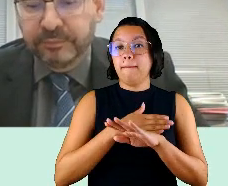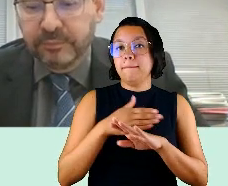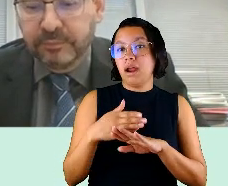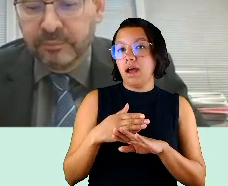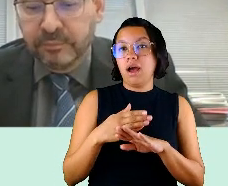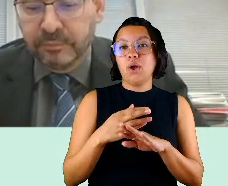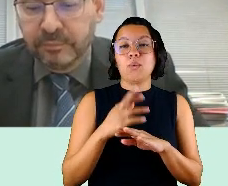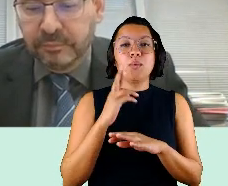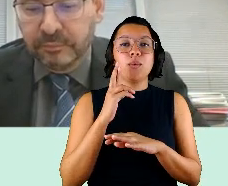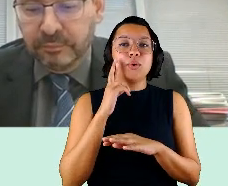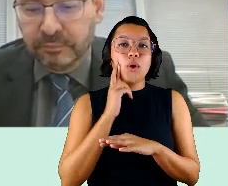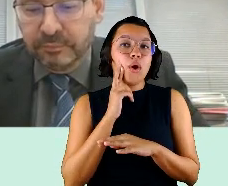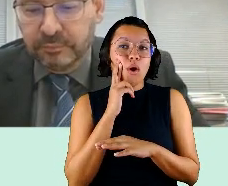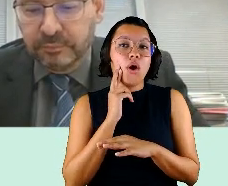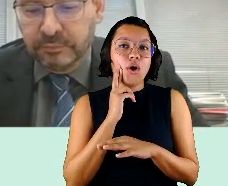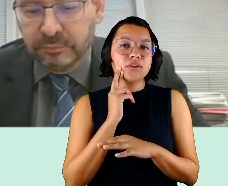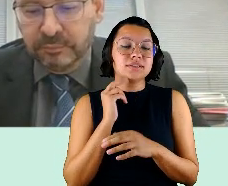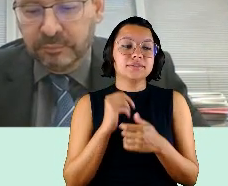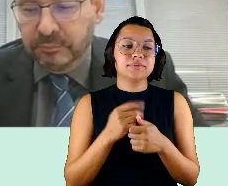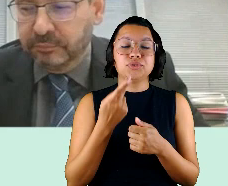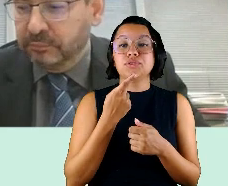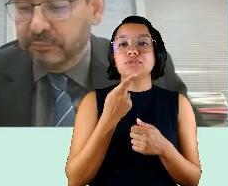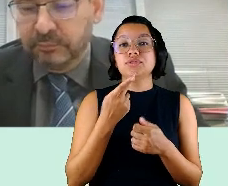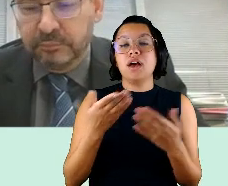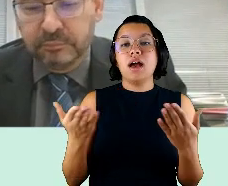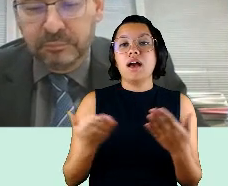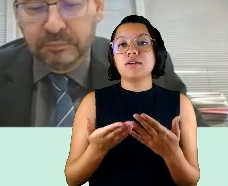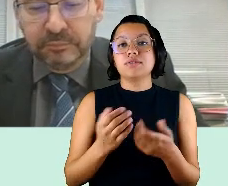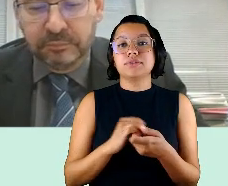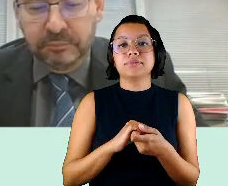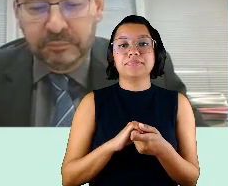rosa, e vou tratar, então,